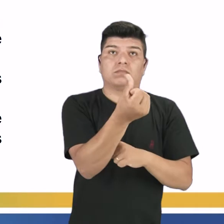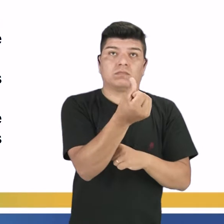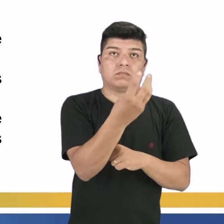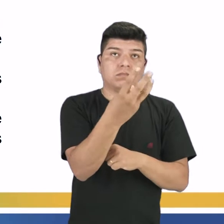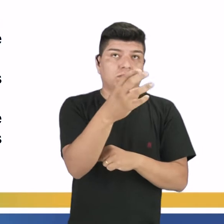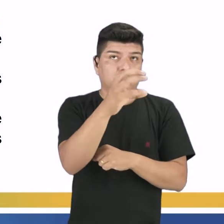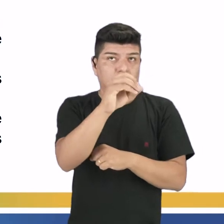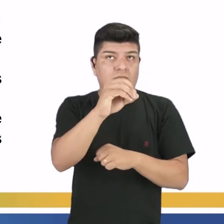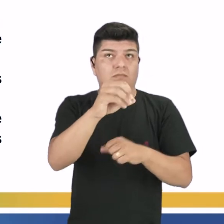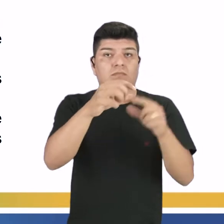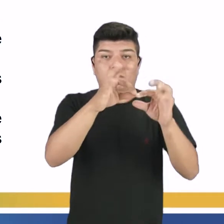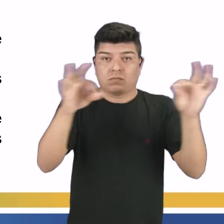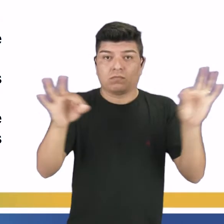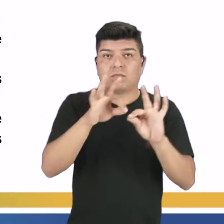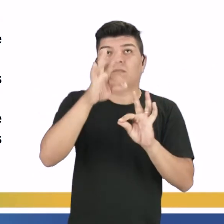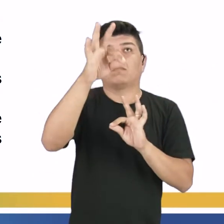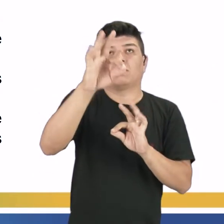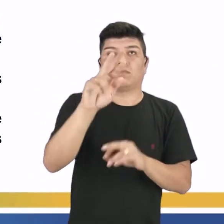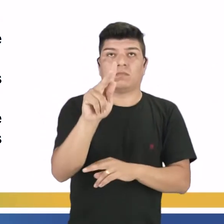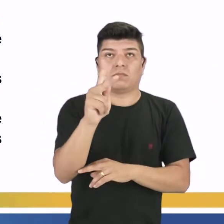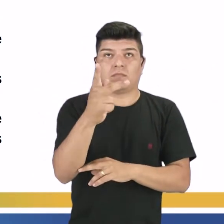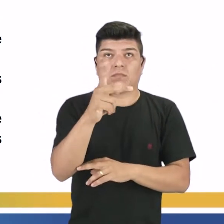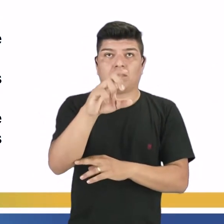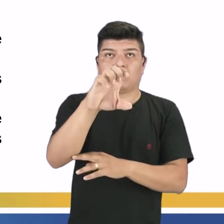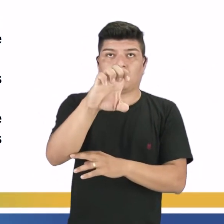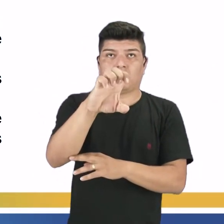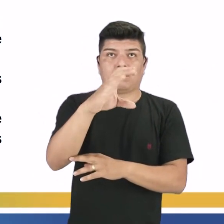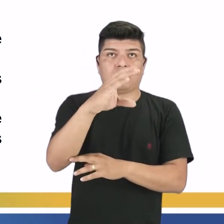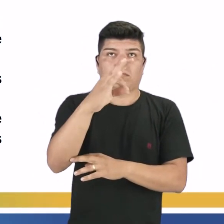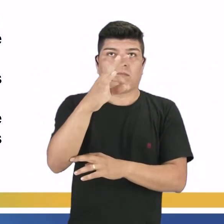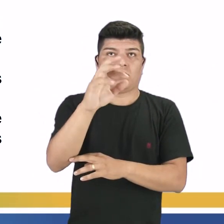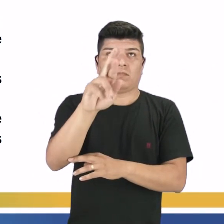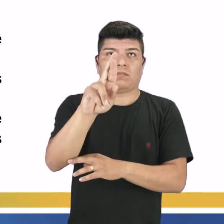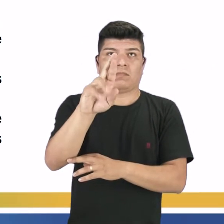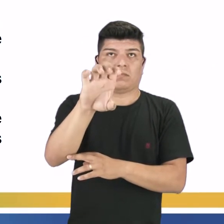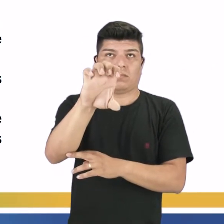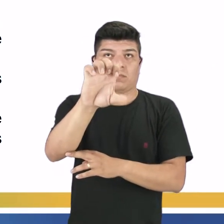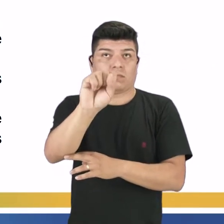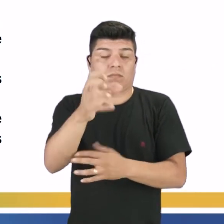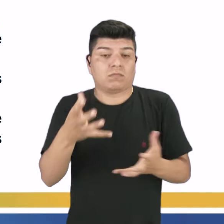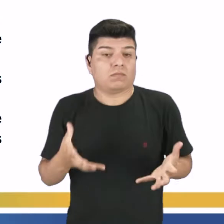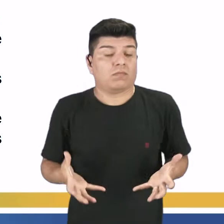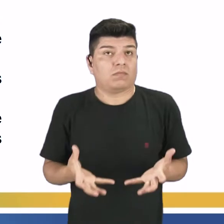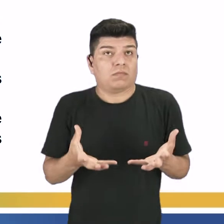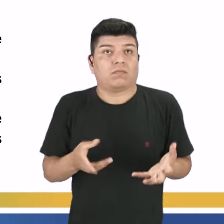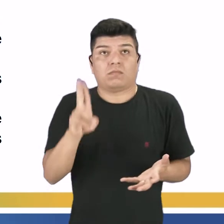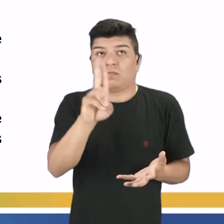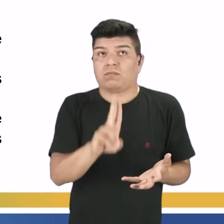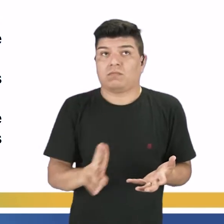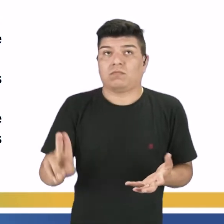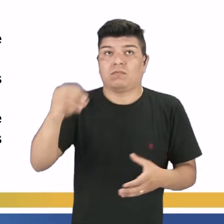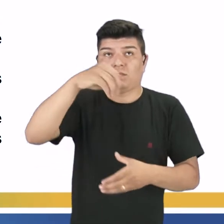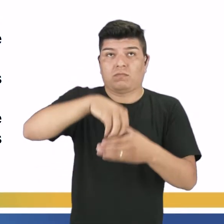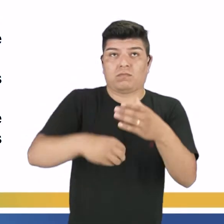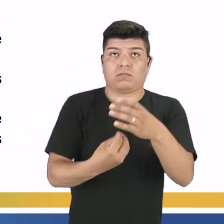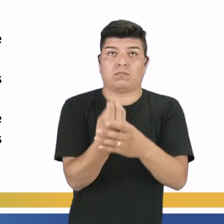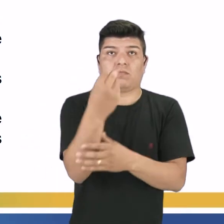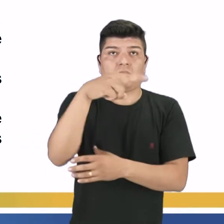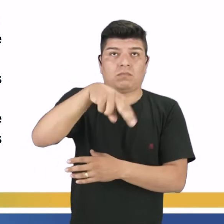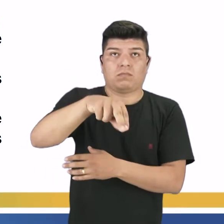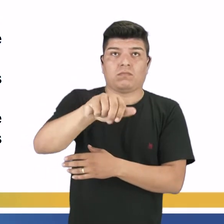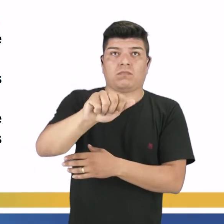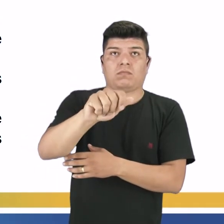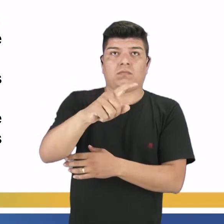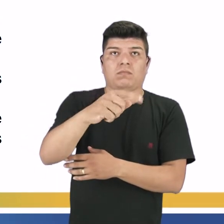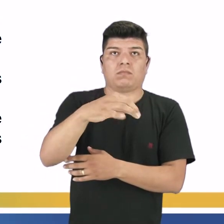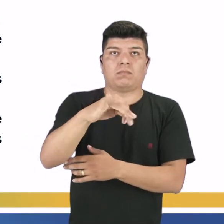a partir do ano de 2004. Seus objetivos são estimular o uso sustentável de florestas nativas e